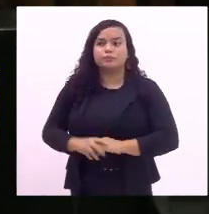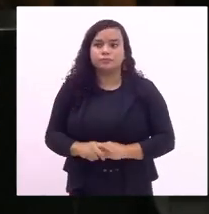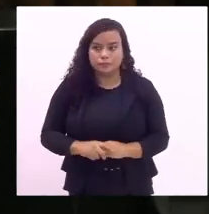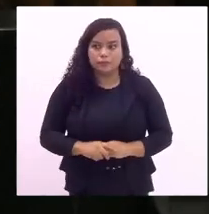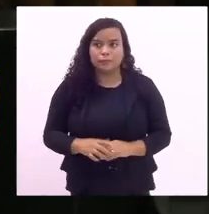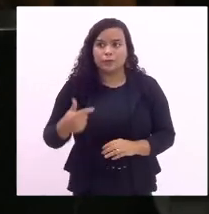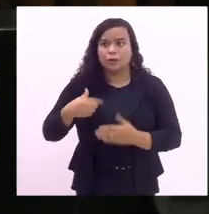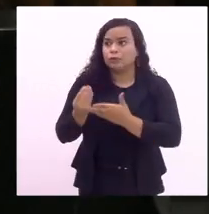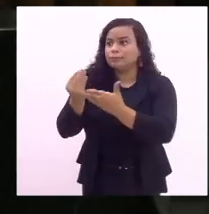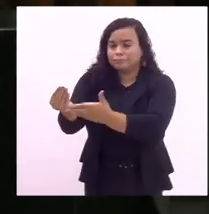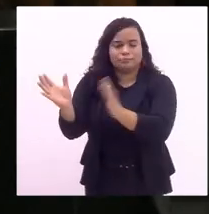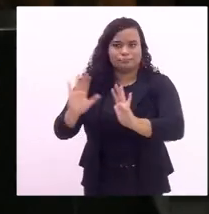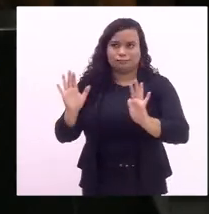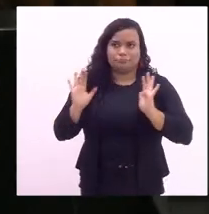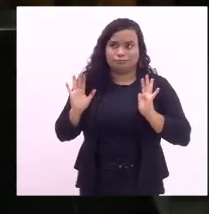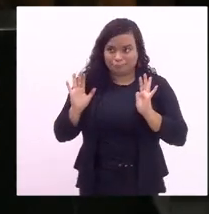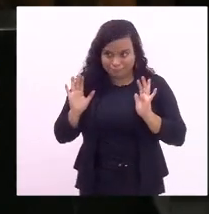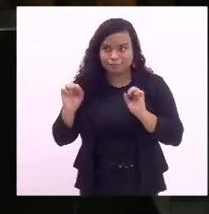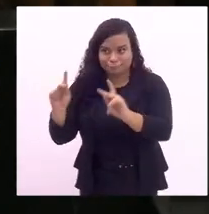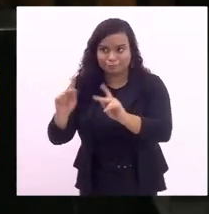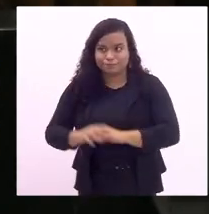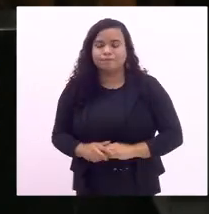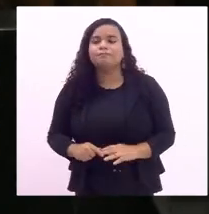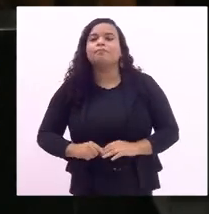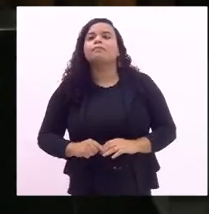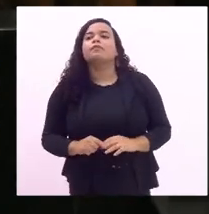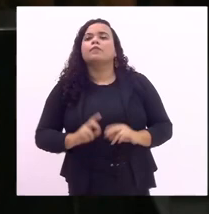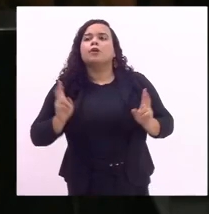Eu só não dei a parte. Então, continuando,